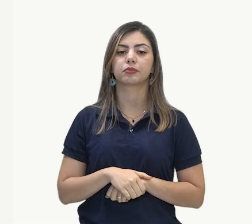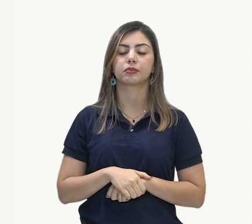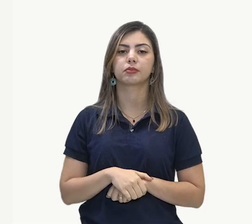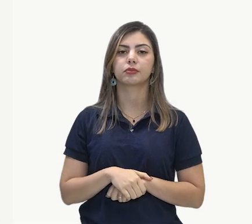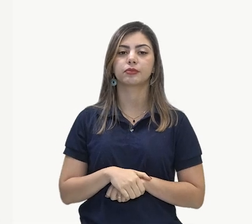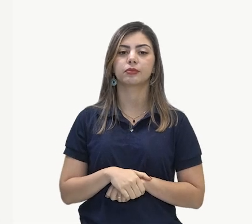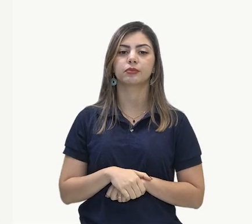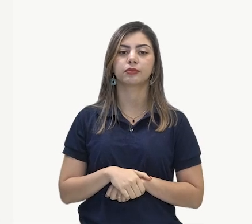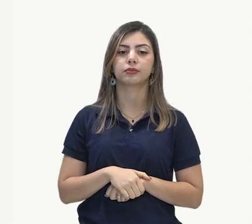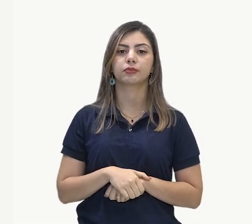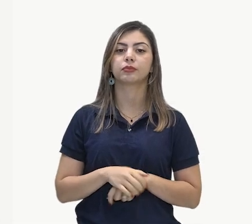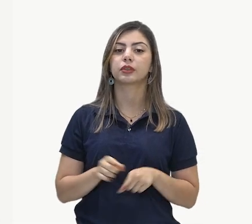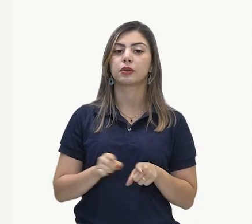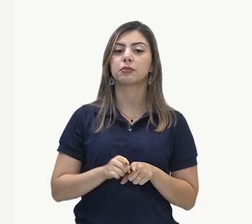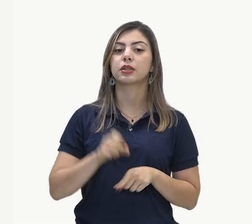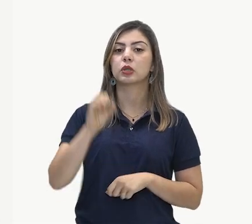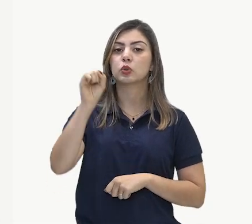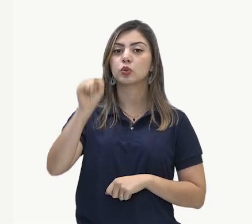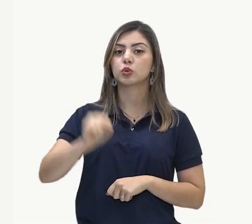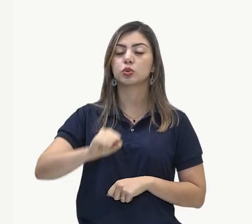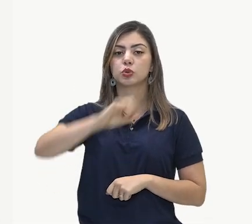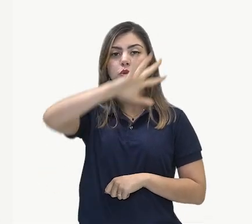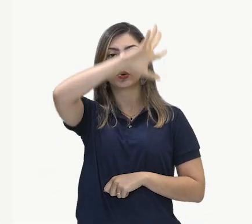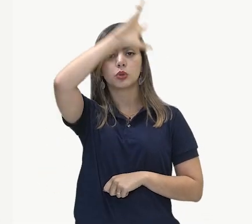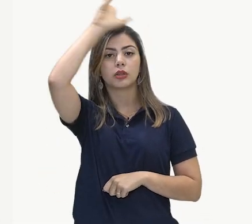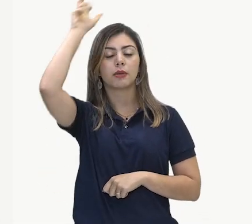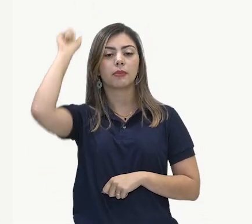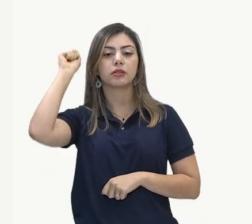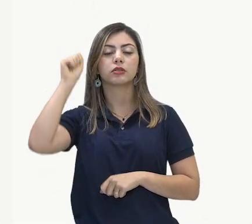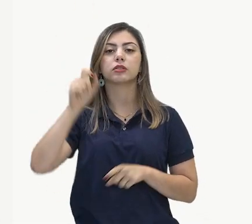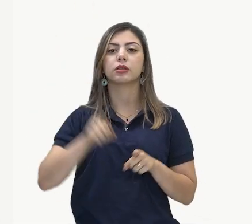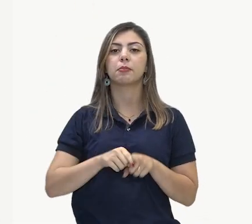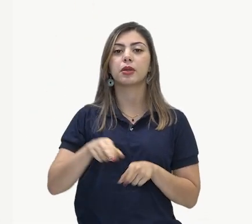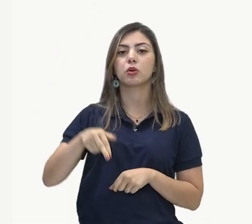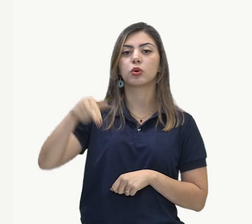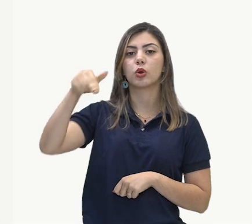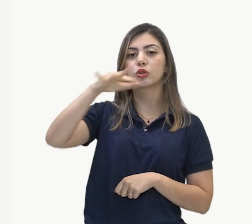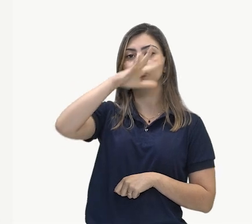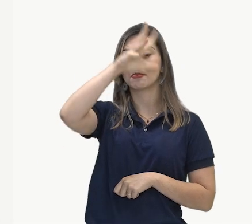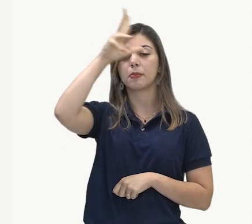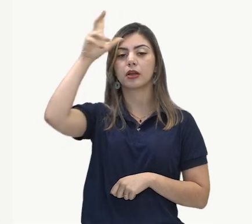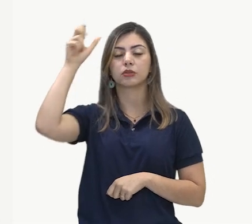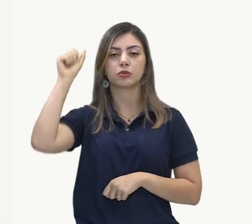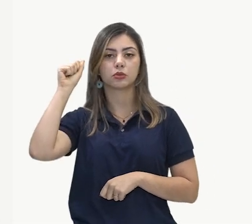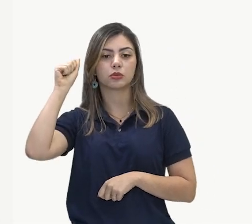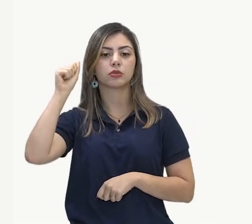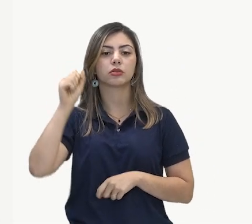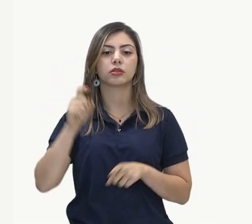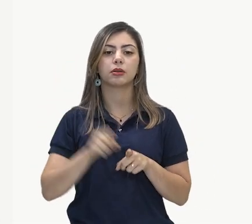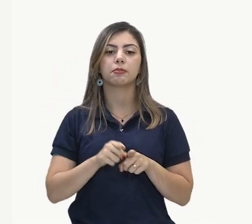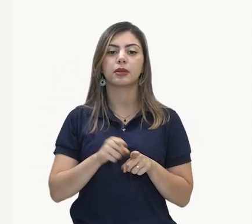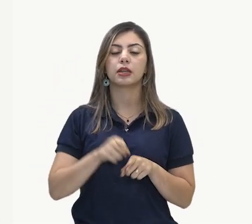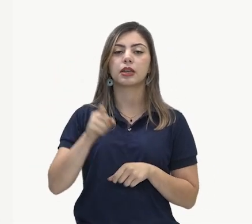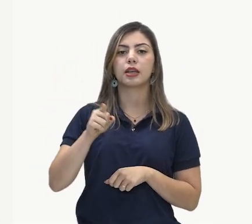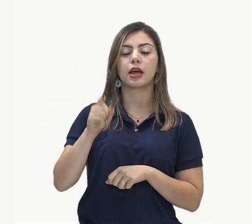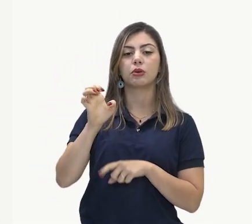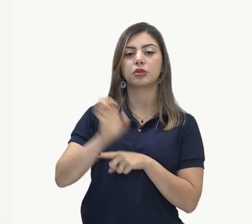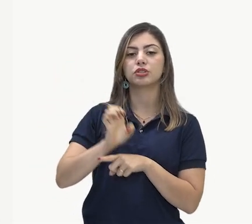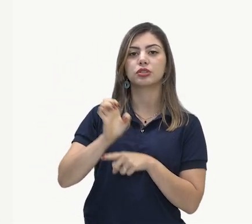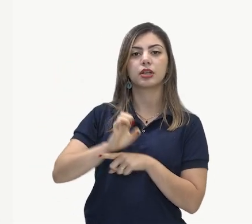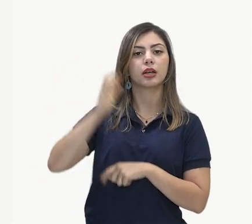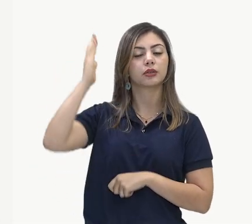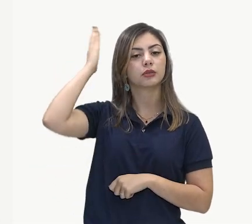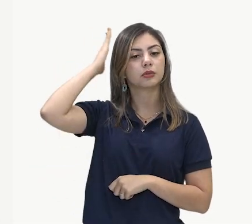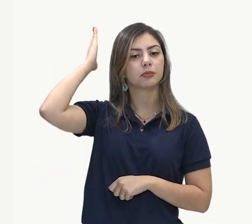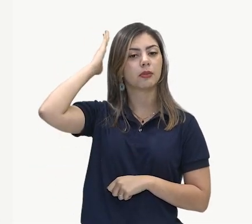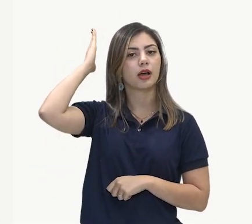o sul do Amazonas, o norte do Mato Grosso e o sul do estado do Pará, né, que a gente vai estar aqui, né, o sul do estado